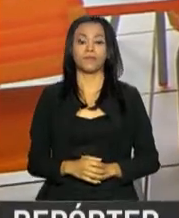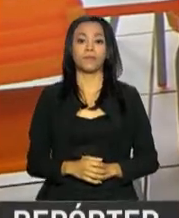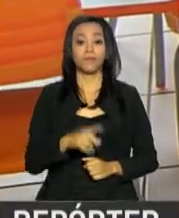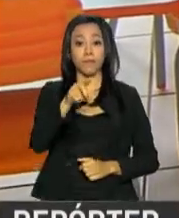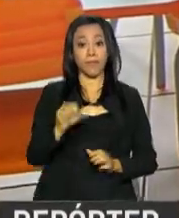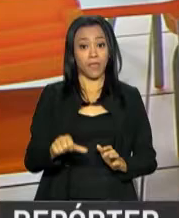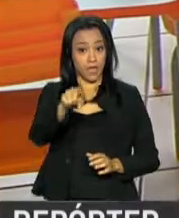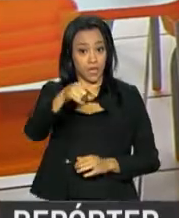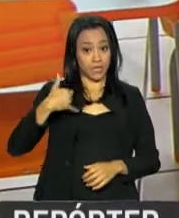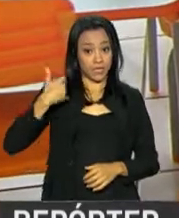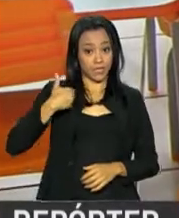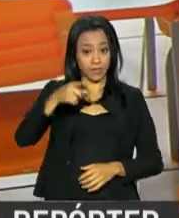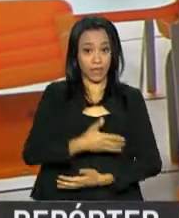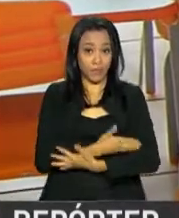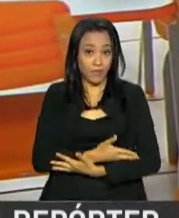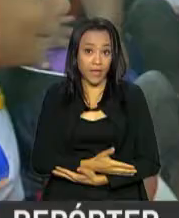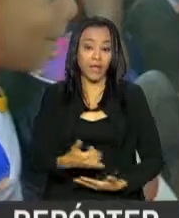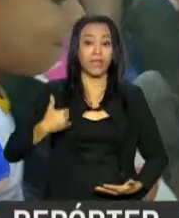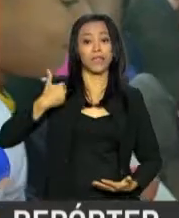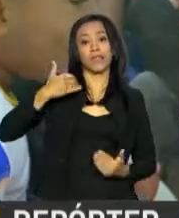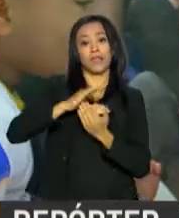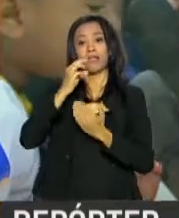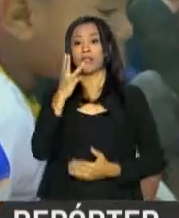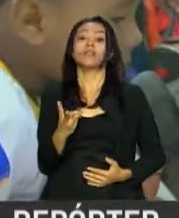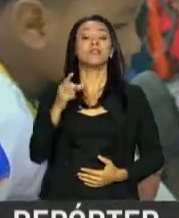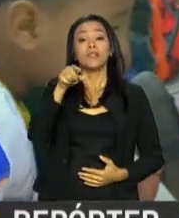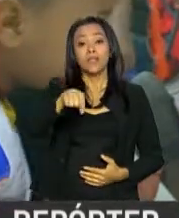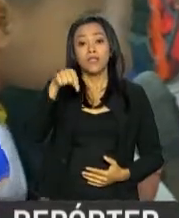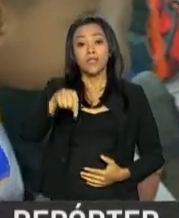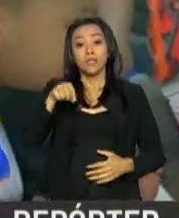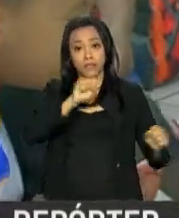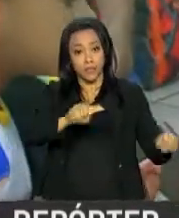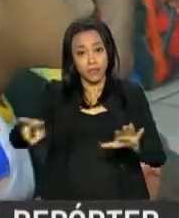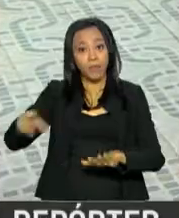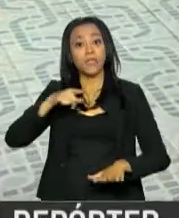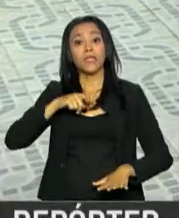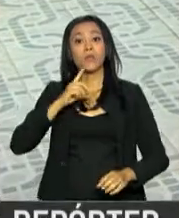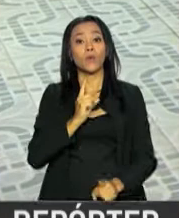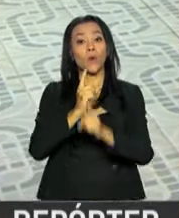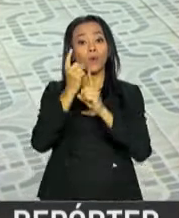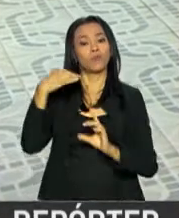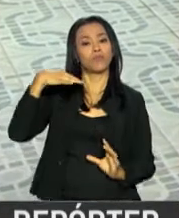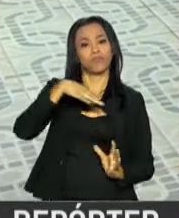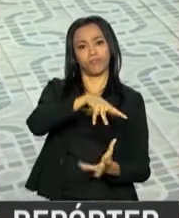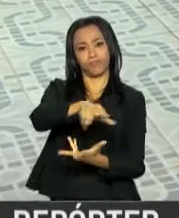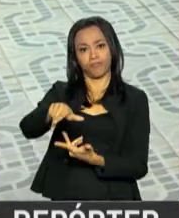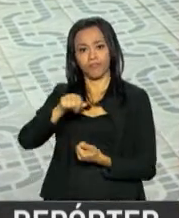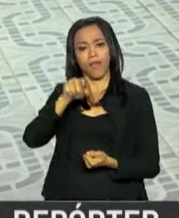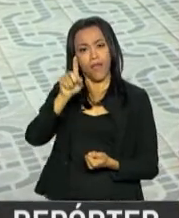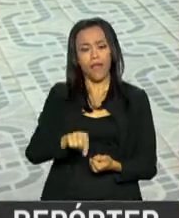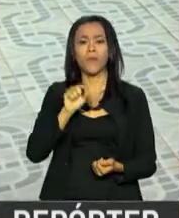Primeira infância. Para discutir o tema, Brasília cedia nesta semana um encontro internacional. A iniciativa é uma